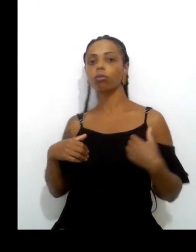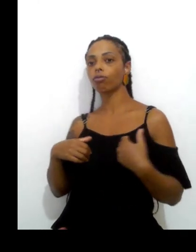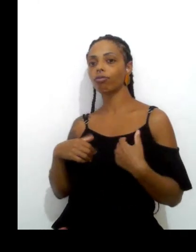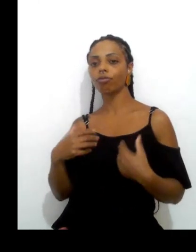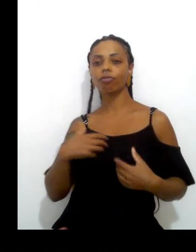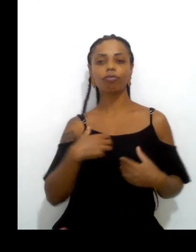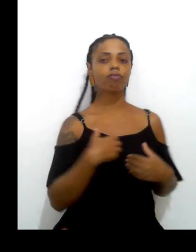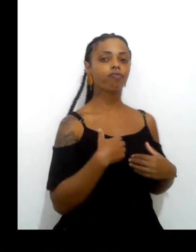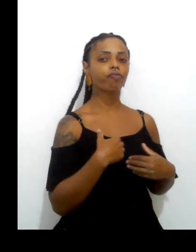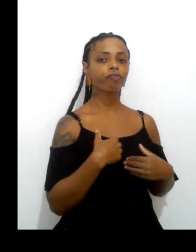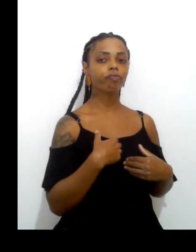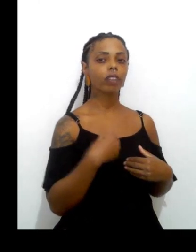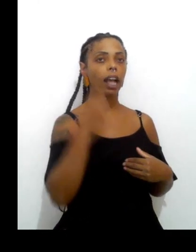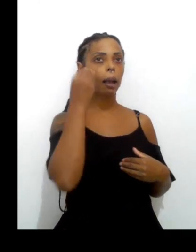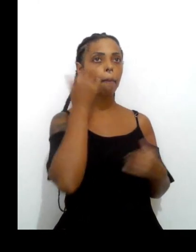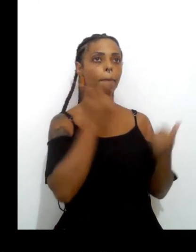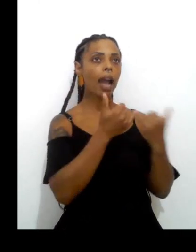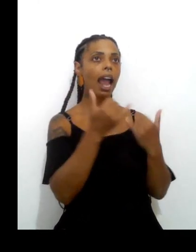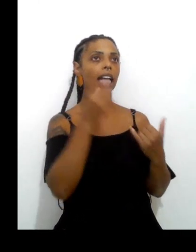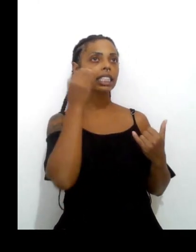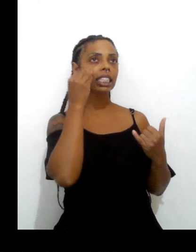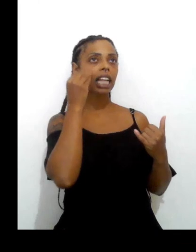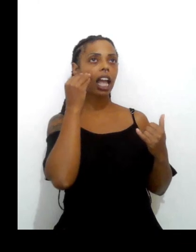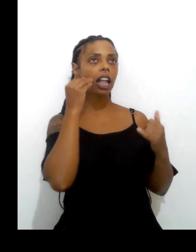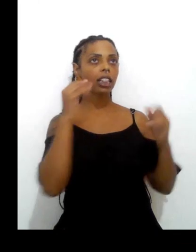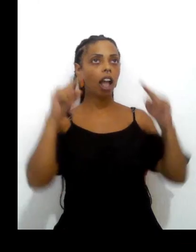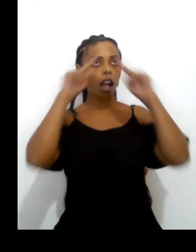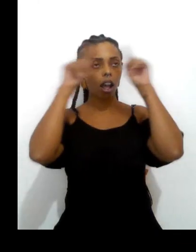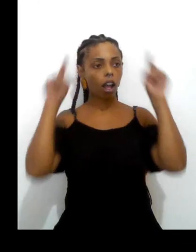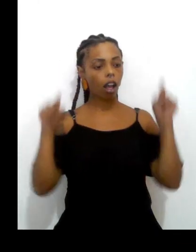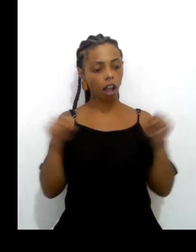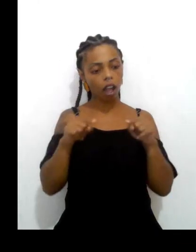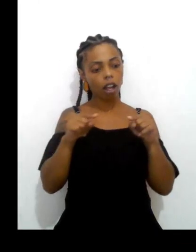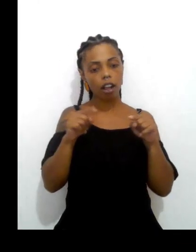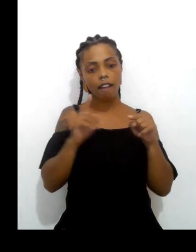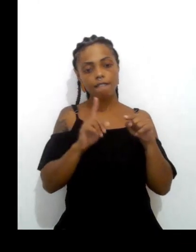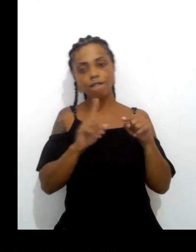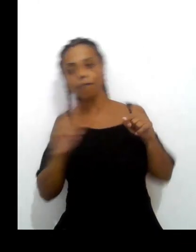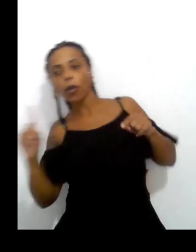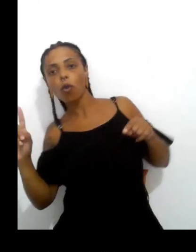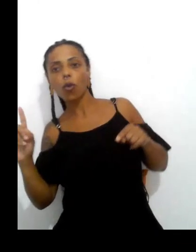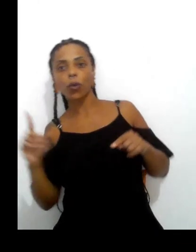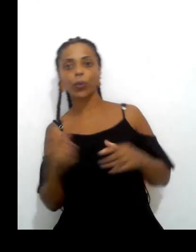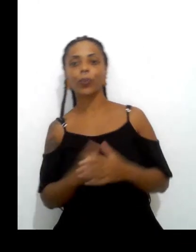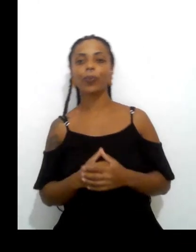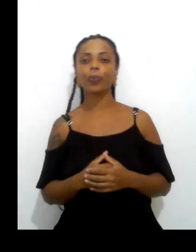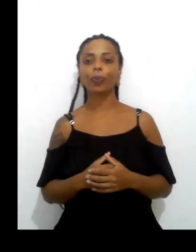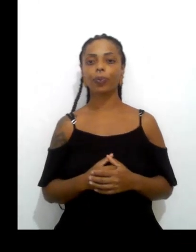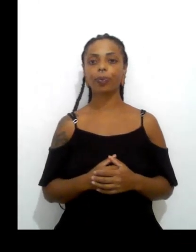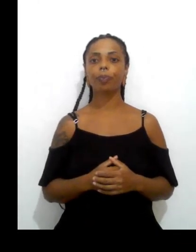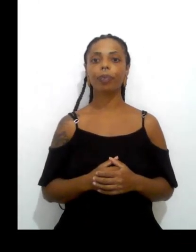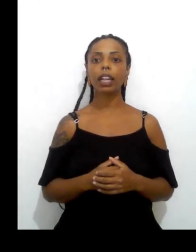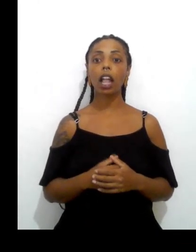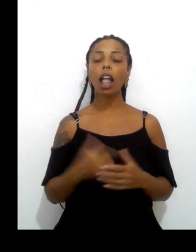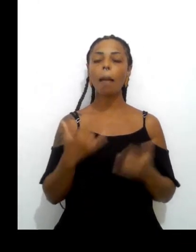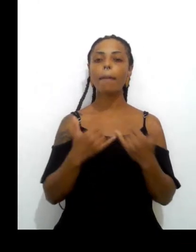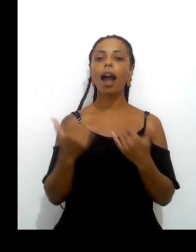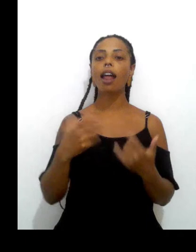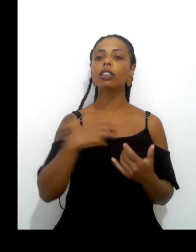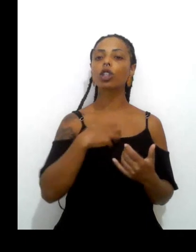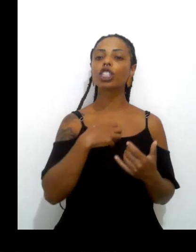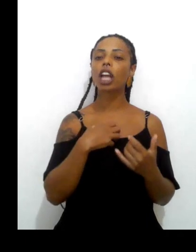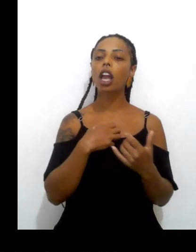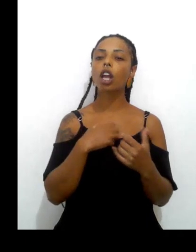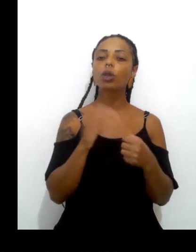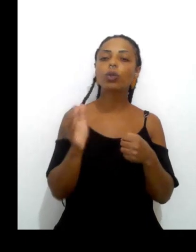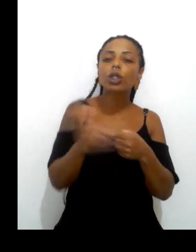escapar das Margens da foto torna-se um gesto de se esconder uma tentativa